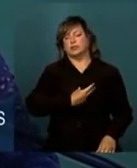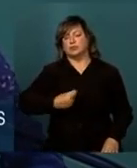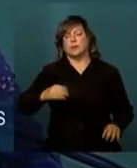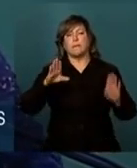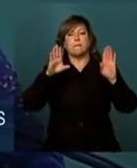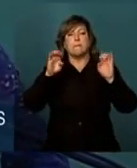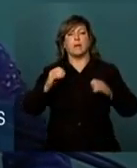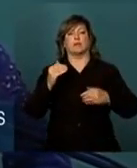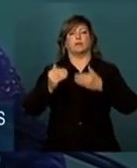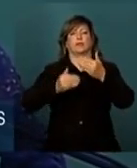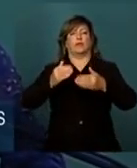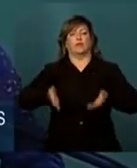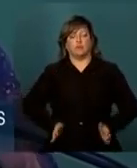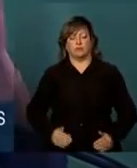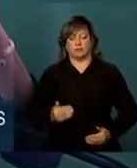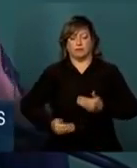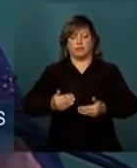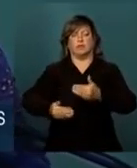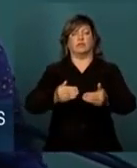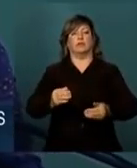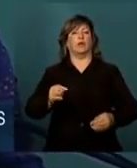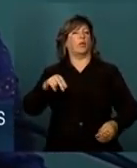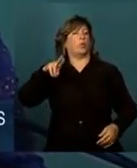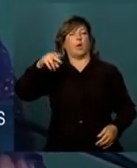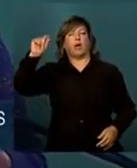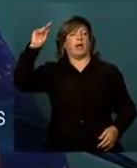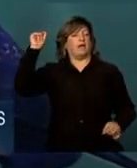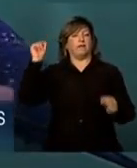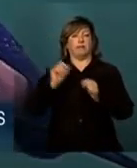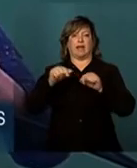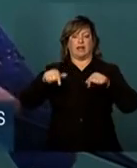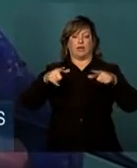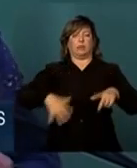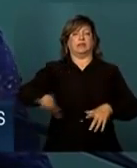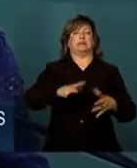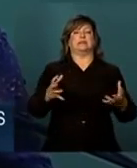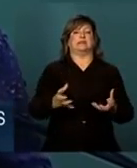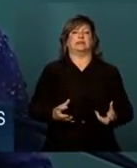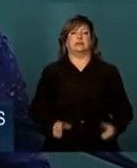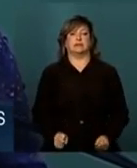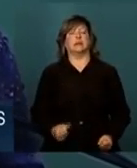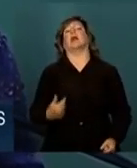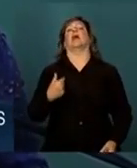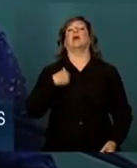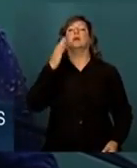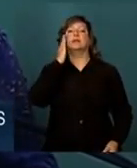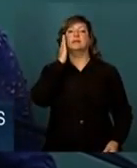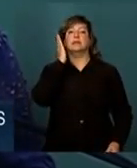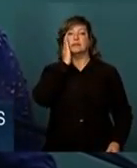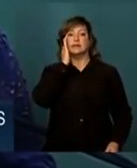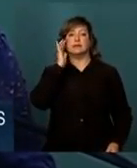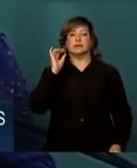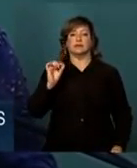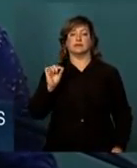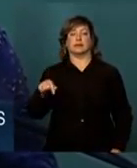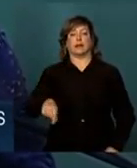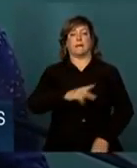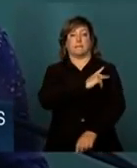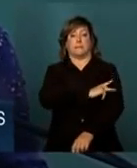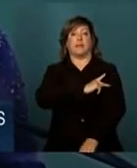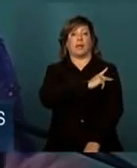feita antes aqui na região do semiárido. Eu sei que o Piauí